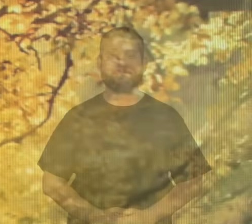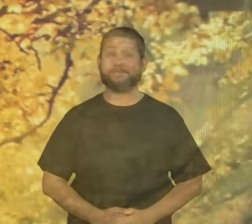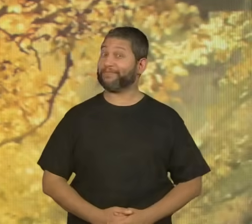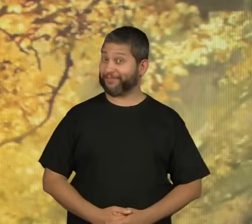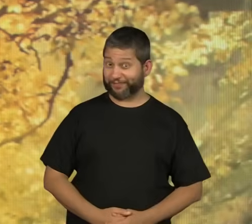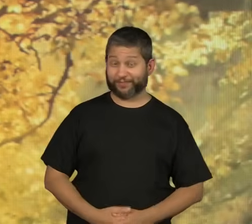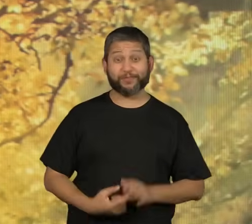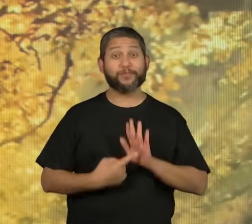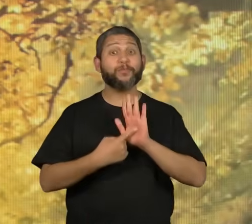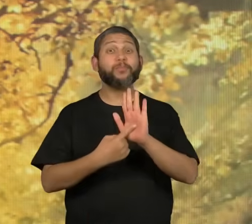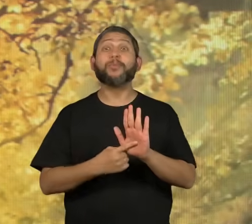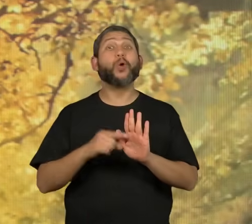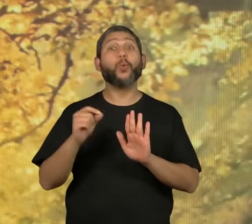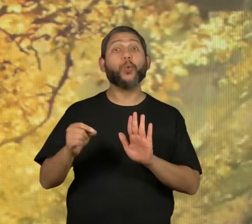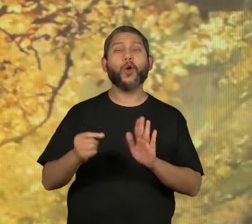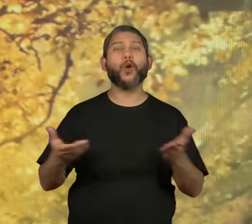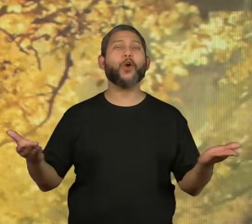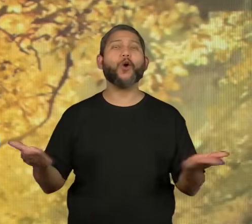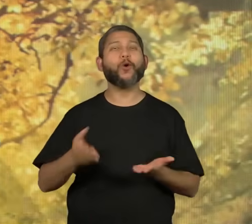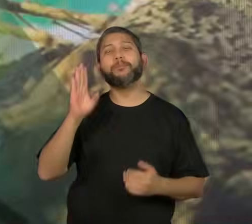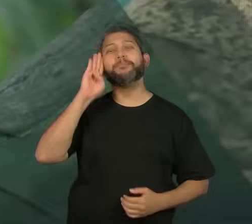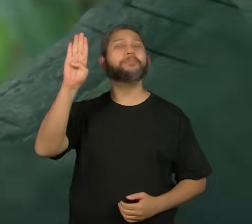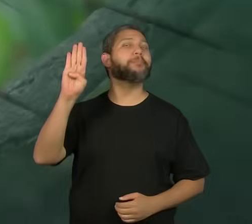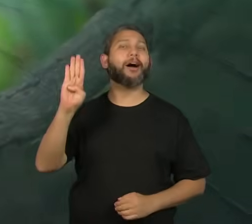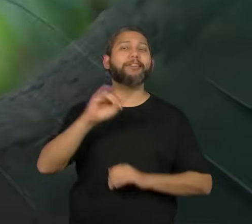Veja os destaques do programa de hoje.